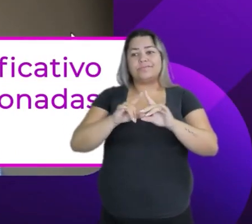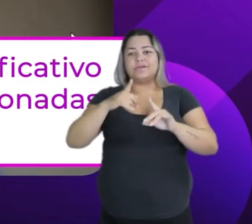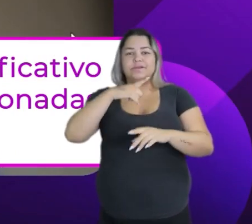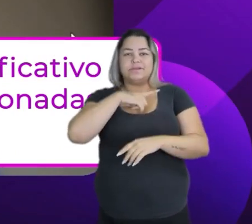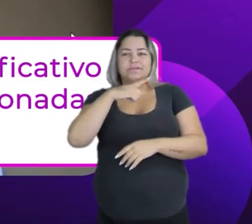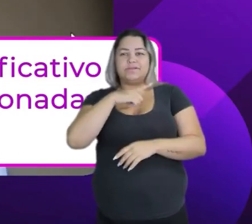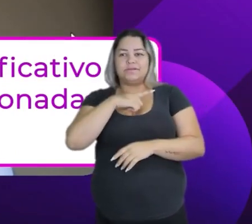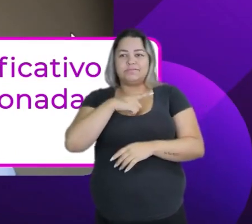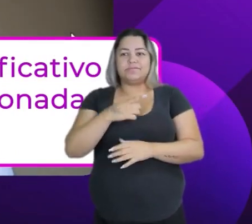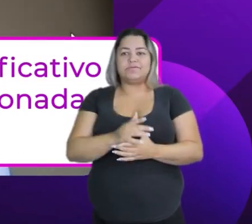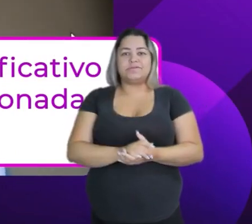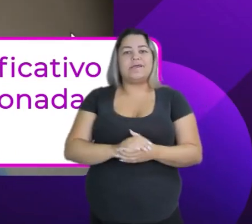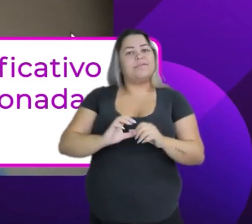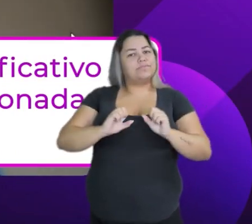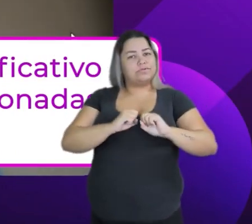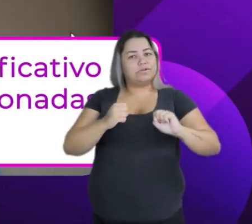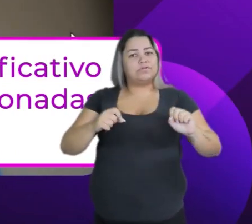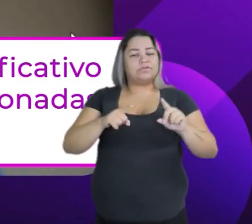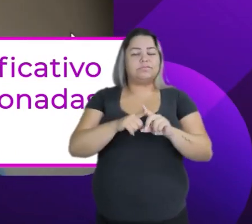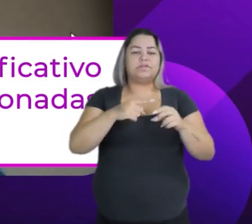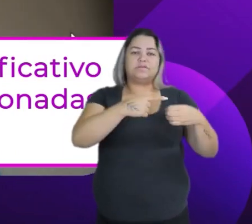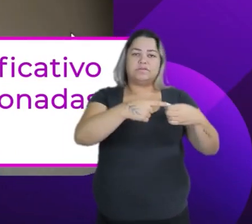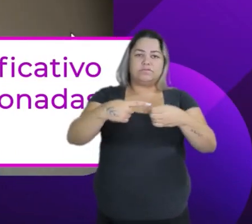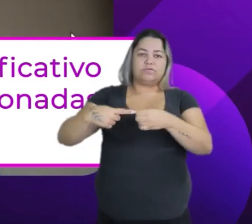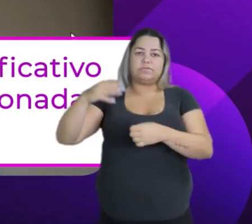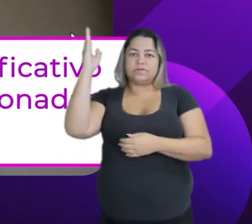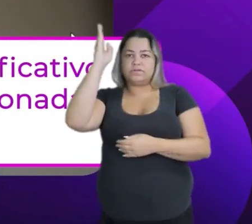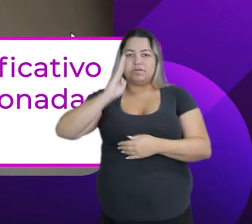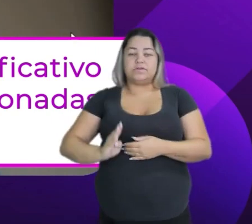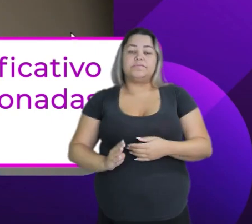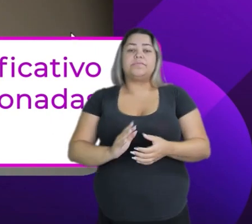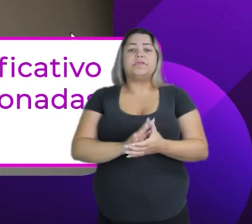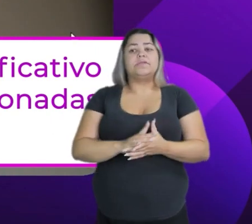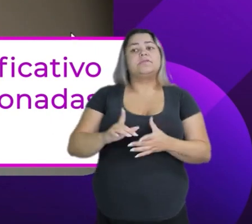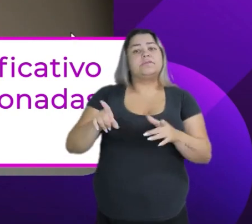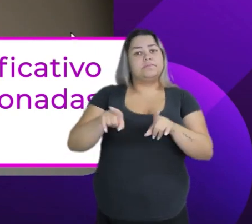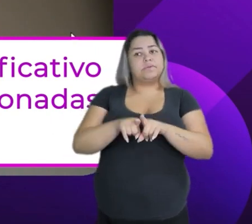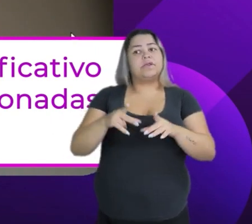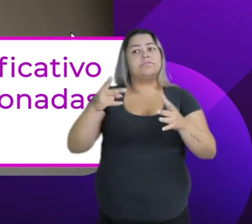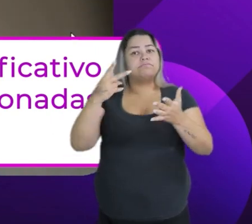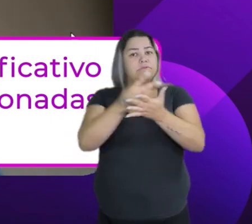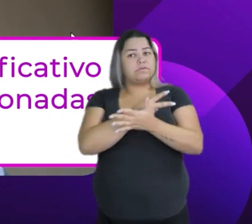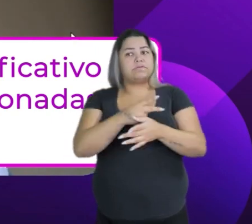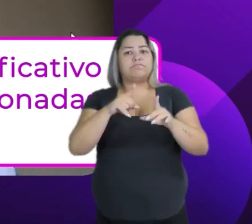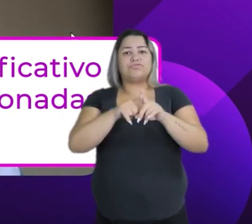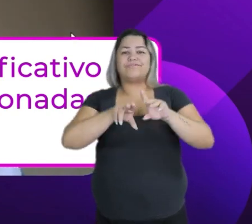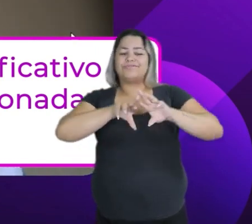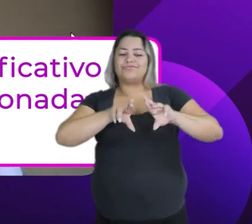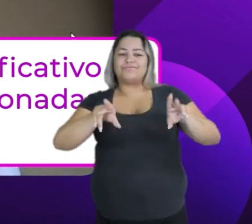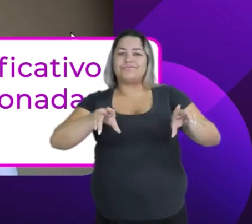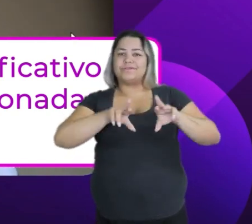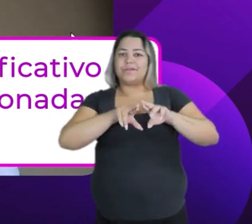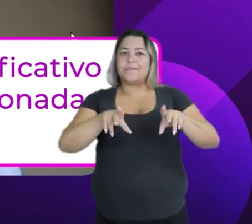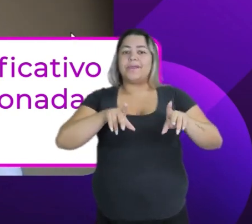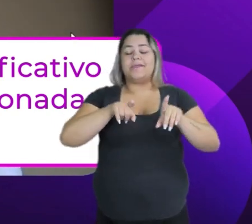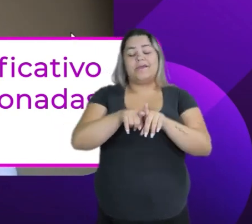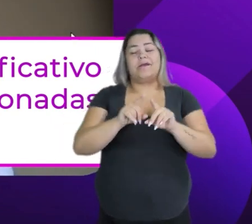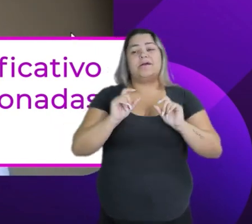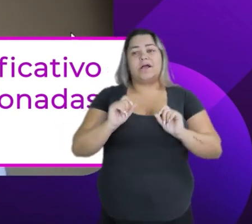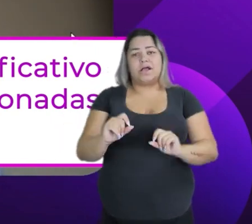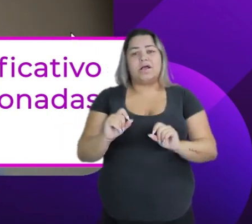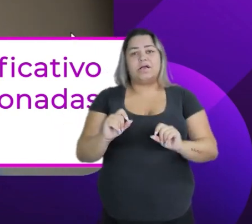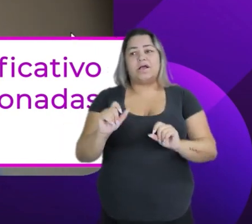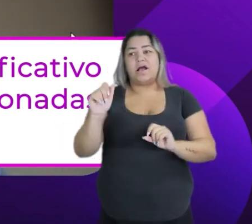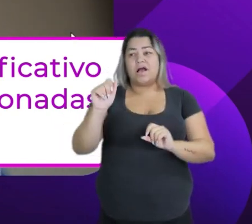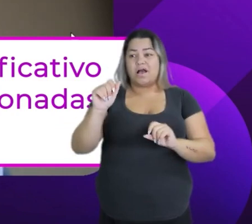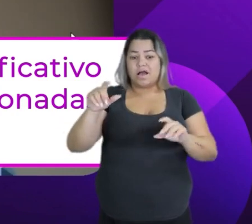muito grande nas cidades brasileiras e que ele impacta em diferentes condições, principalmente